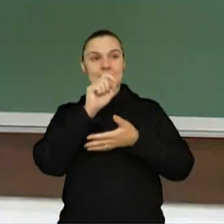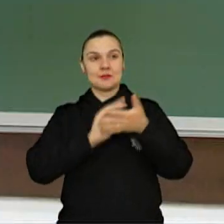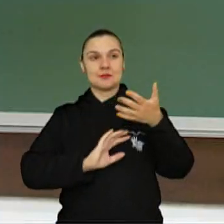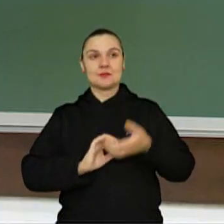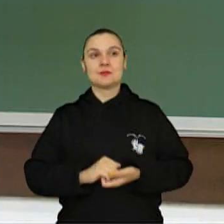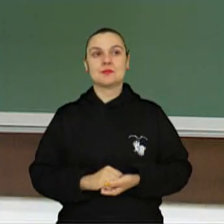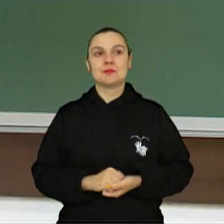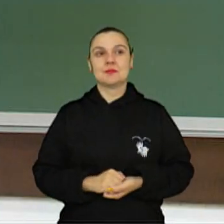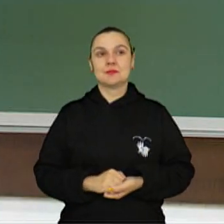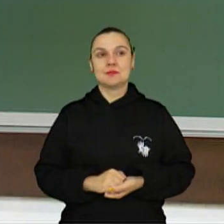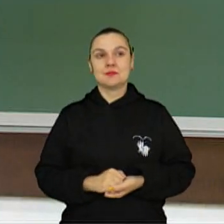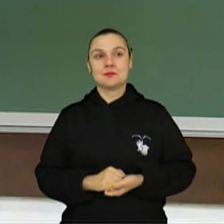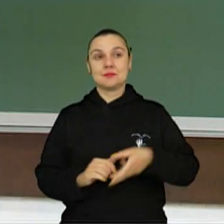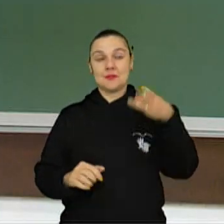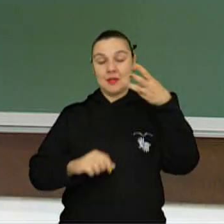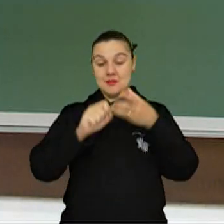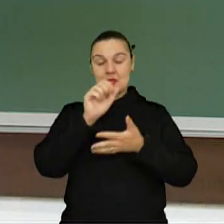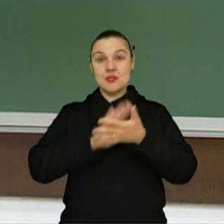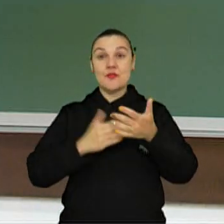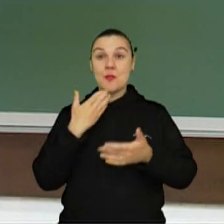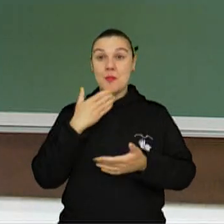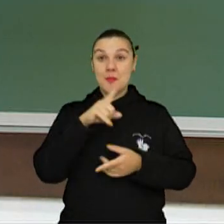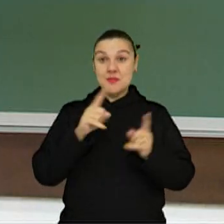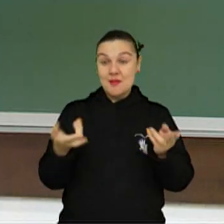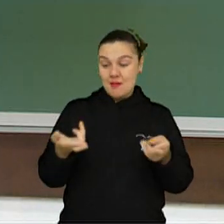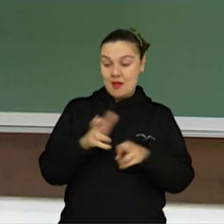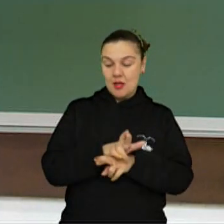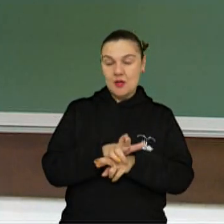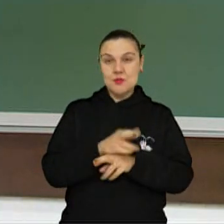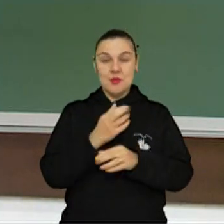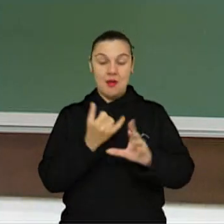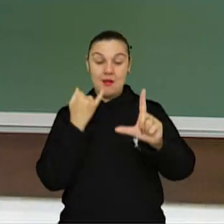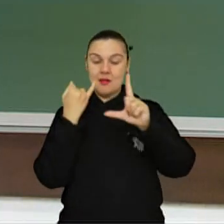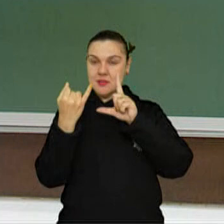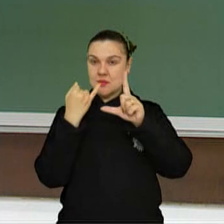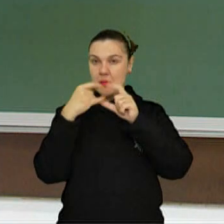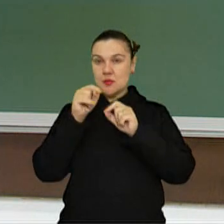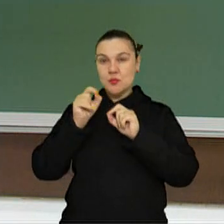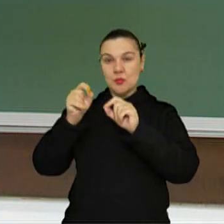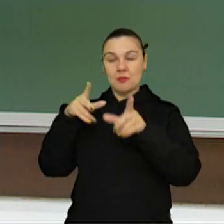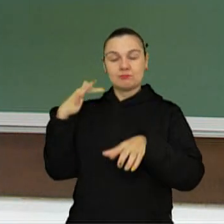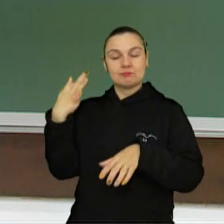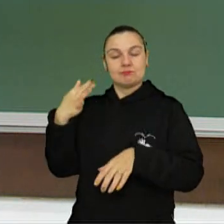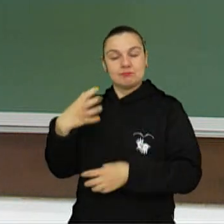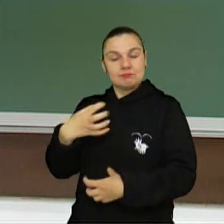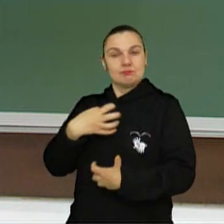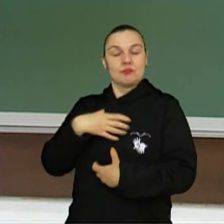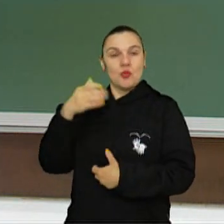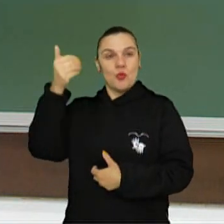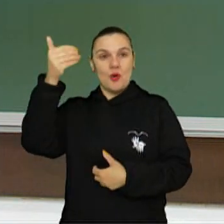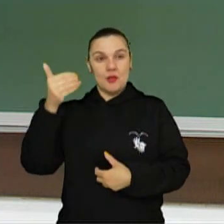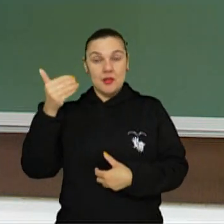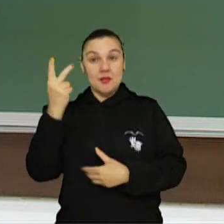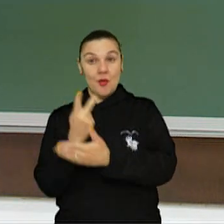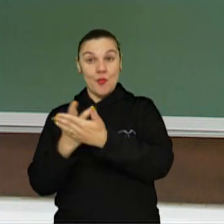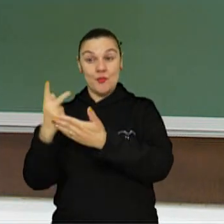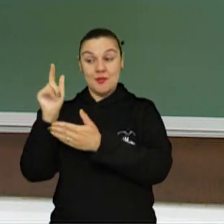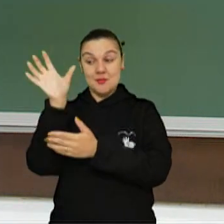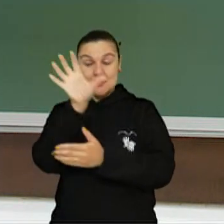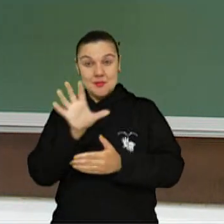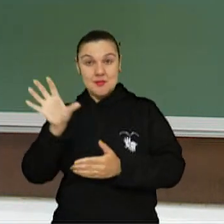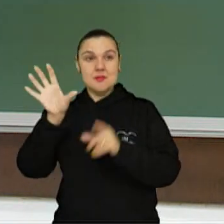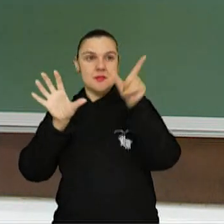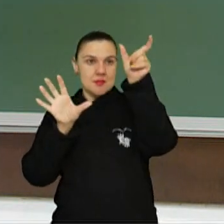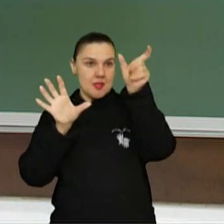atividade? A terceira atividade pede para você relacionar as imagens com o tipo de dor correspondente. Então, quais são as dores